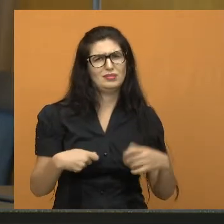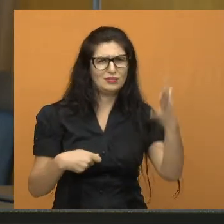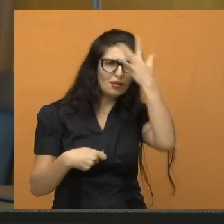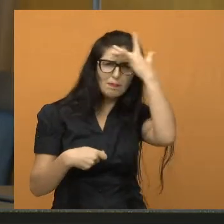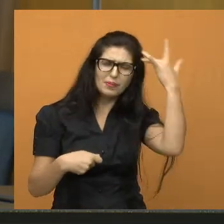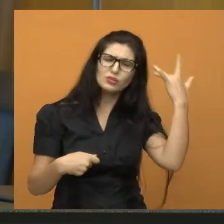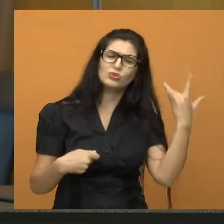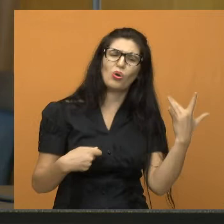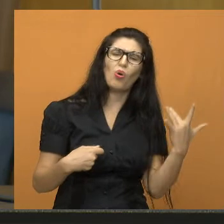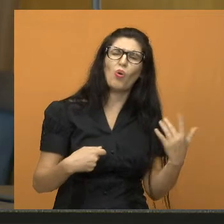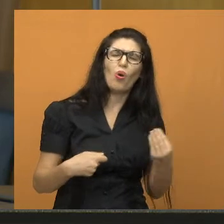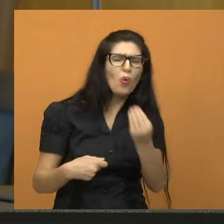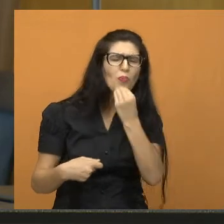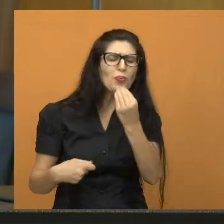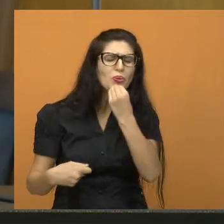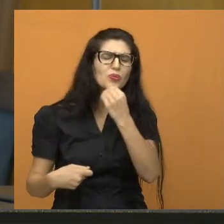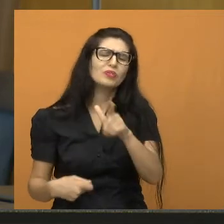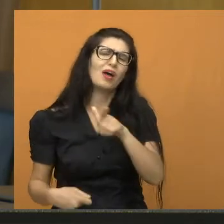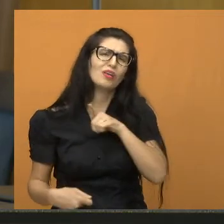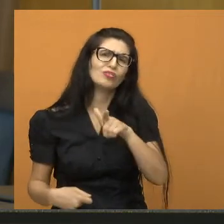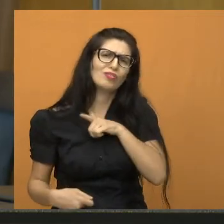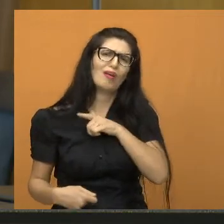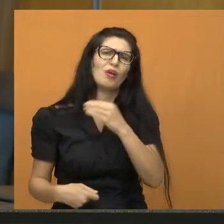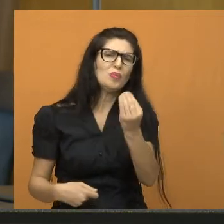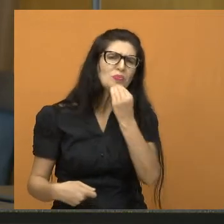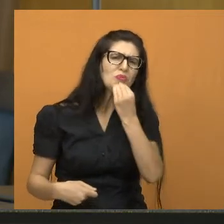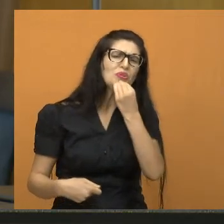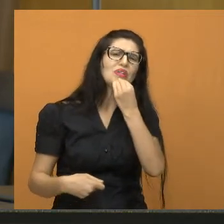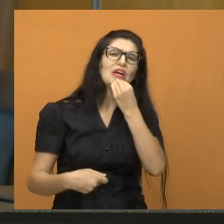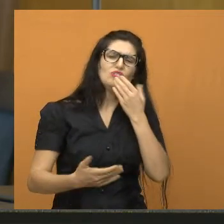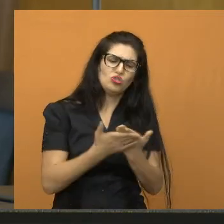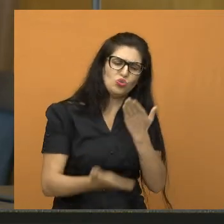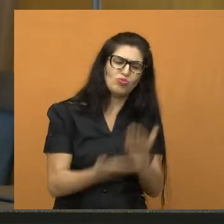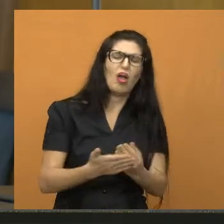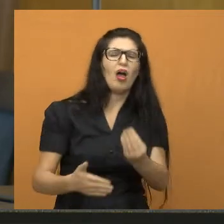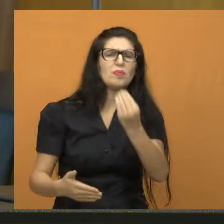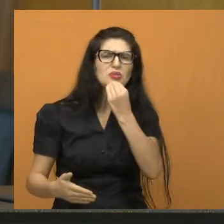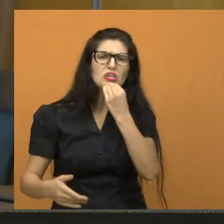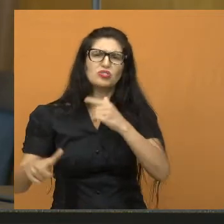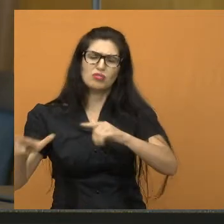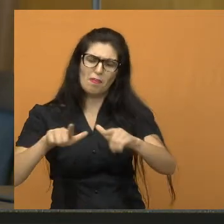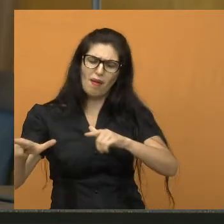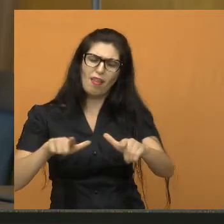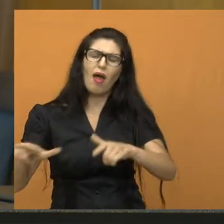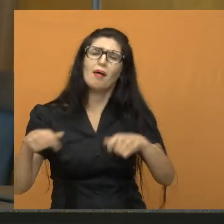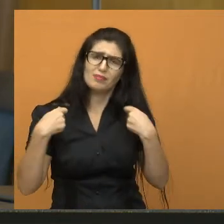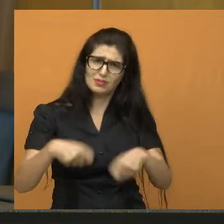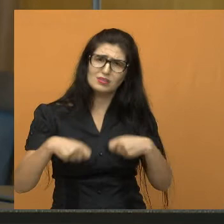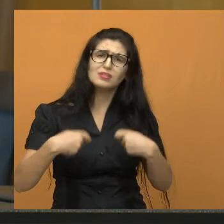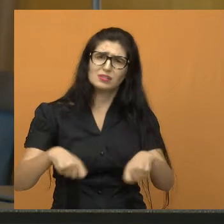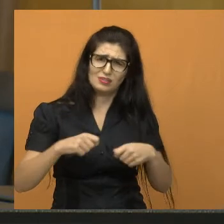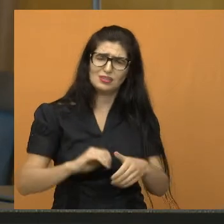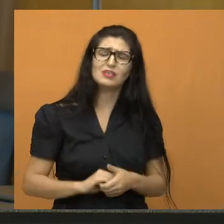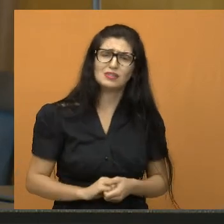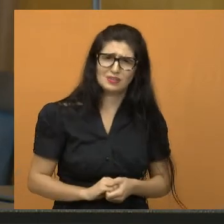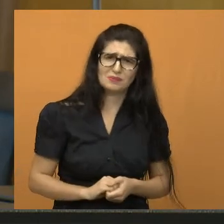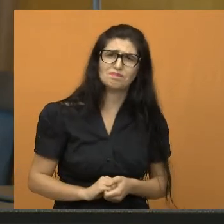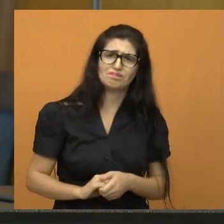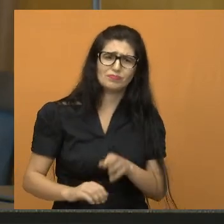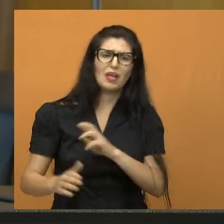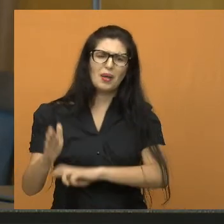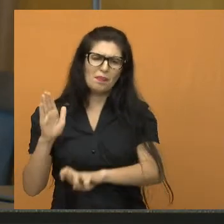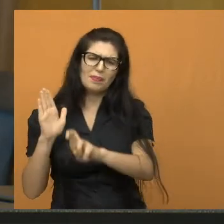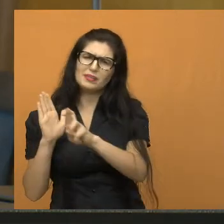pessoas, né? E a gente discorrendo agora não como gestora e não como representante do prefeito, mas como